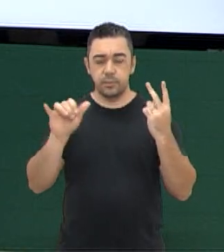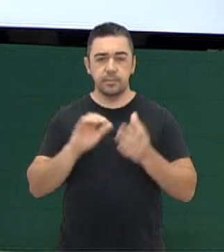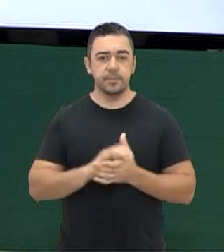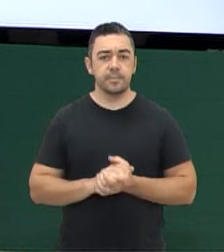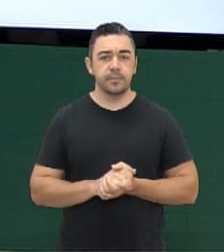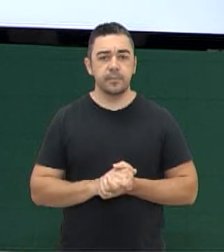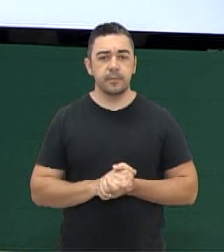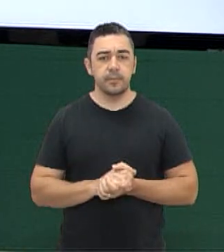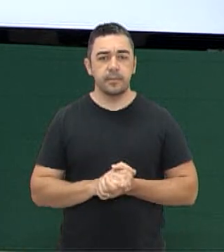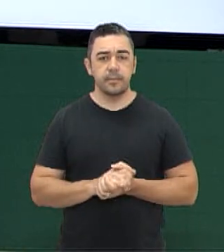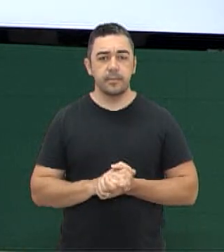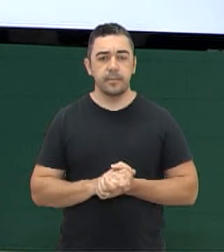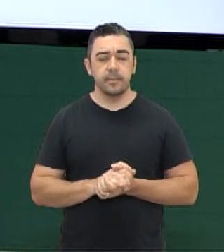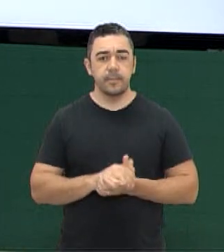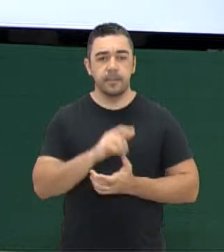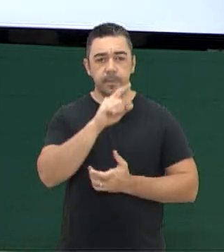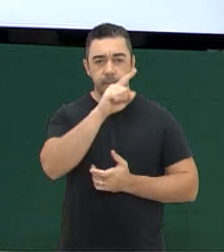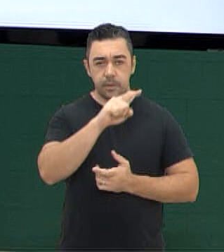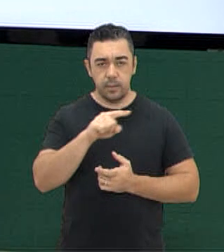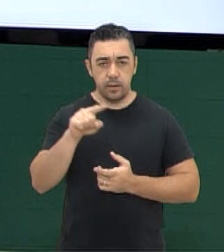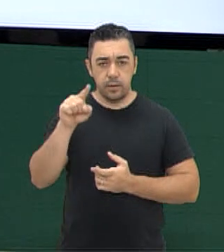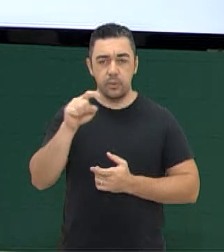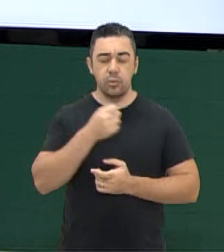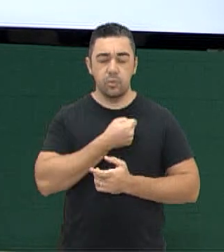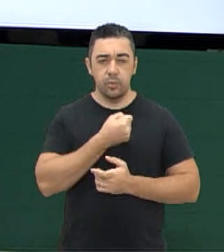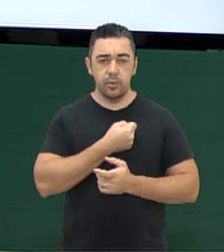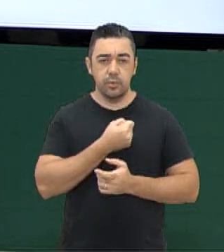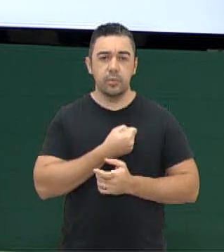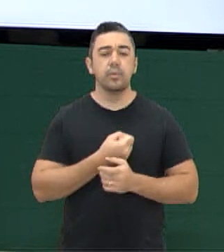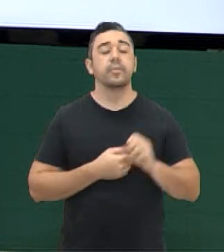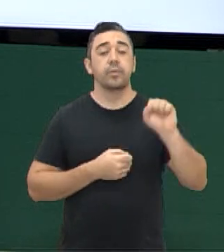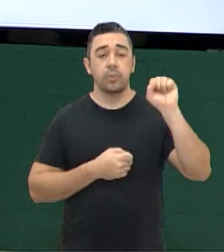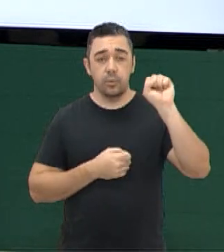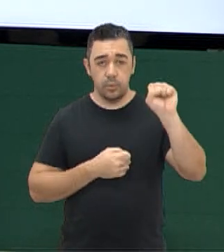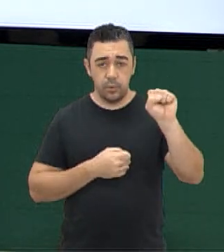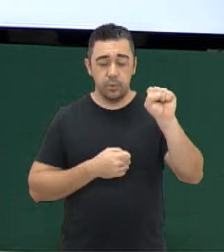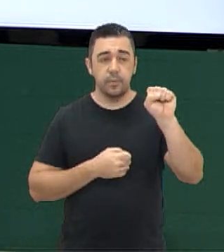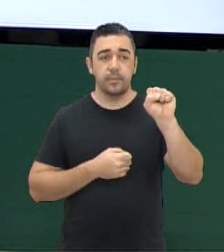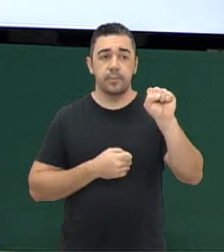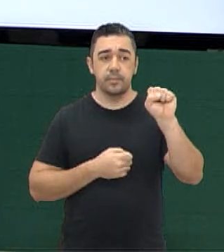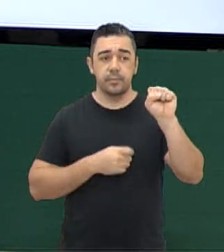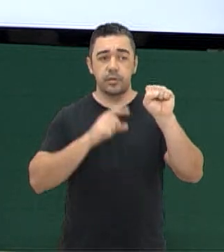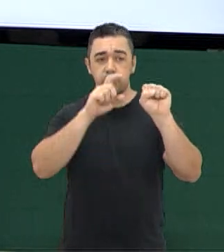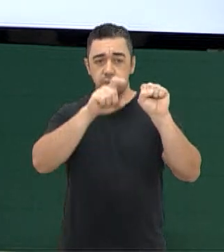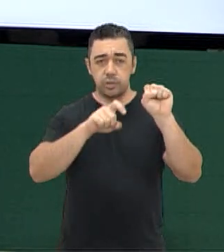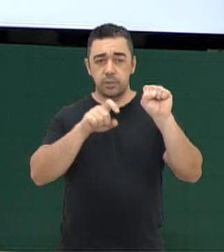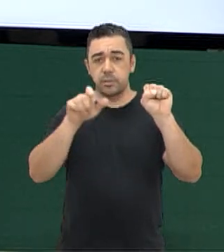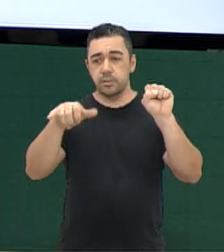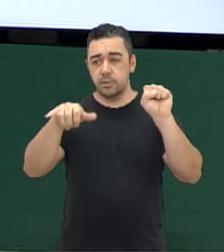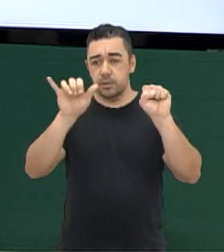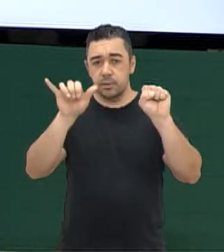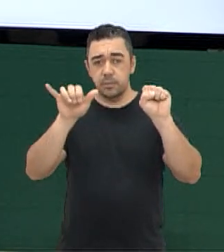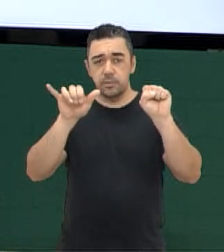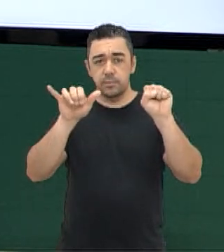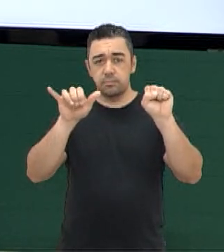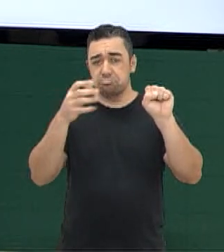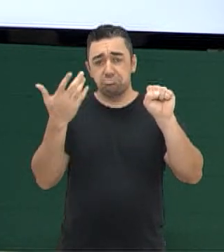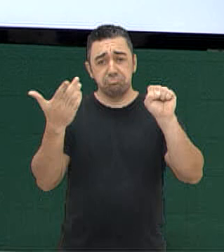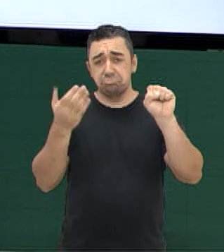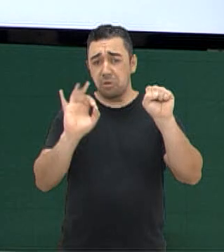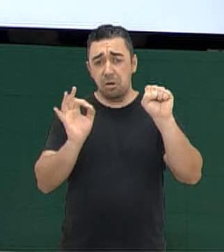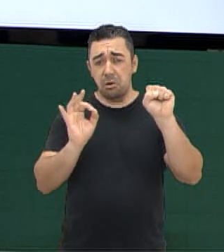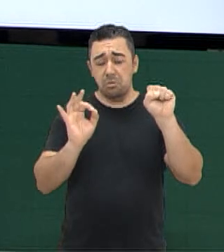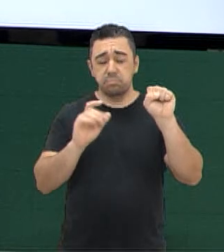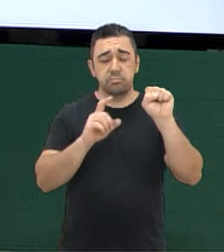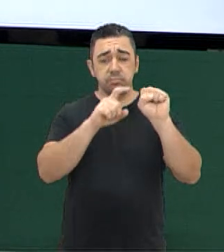pelo outro monômio. Multiplica igual, o número pelo número. 2 vezes 4, 8. X vezes y, como eu não tenho